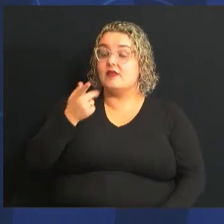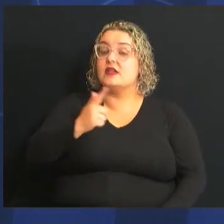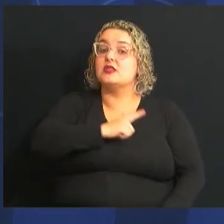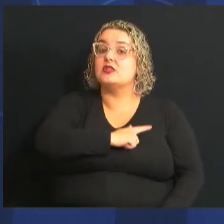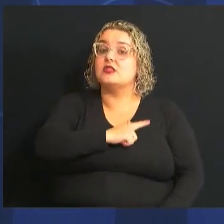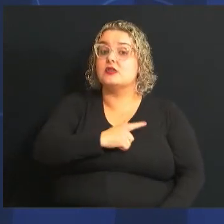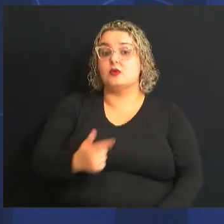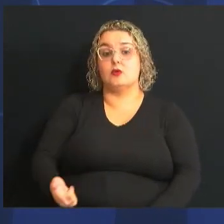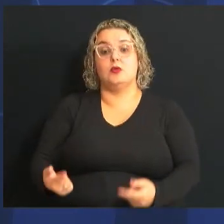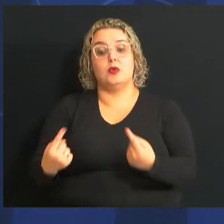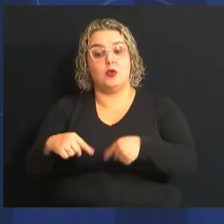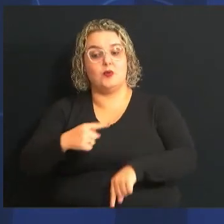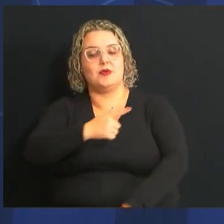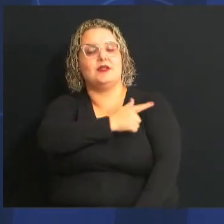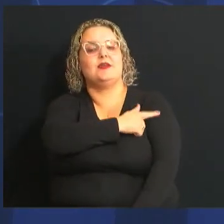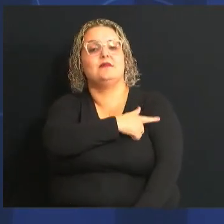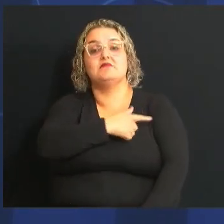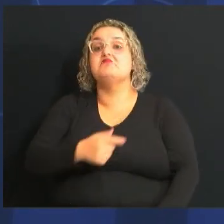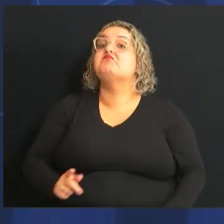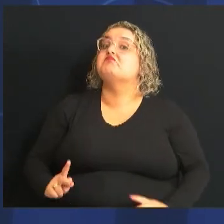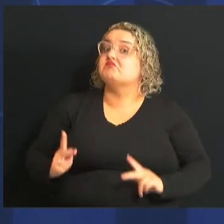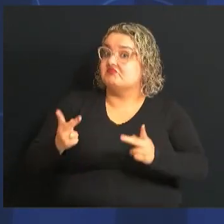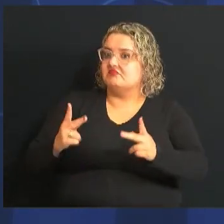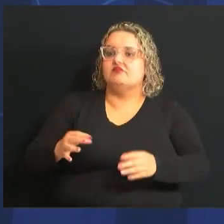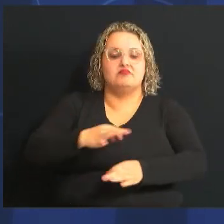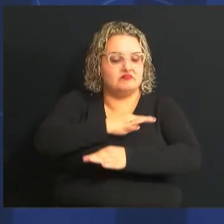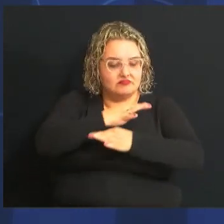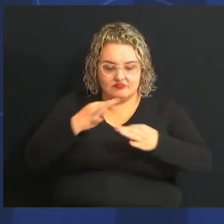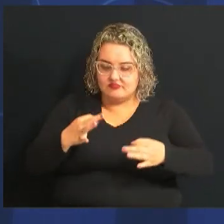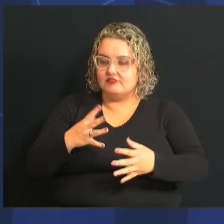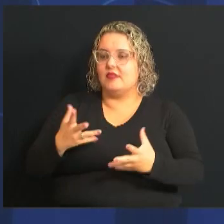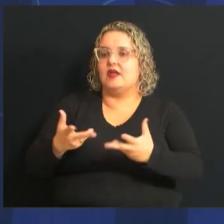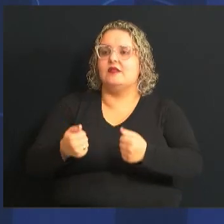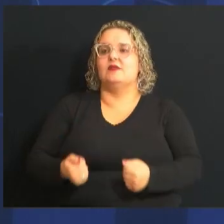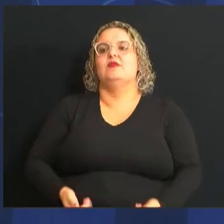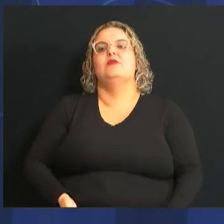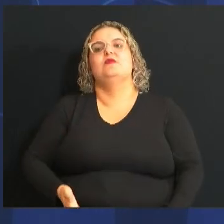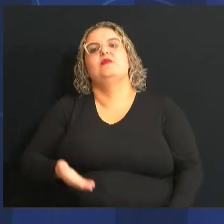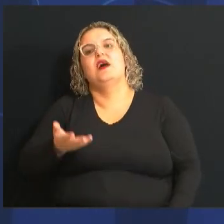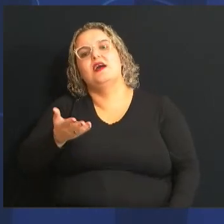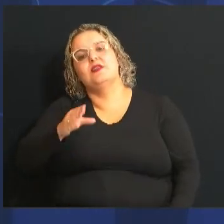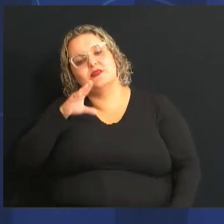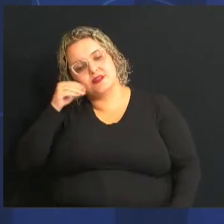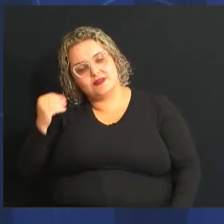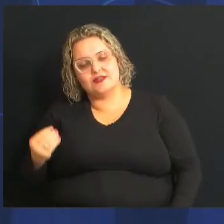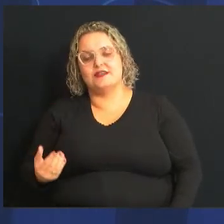Grêmio. Grande jogo, já um belo teste para a garotada do Guarani.